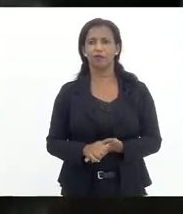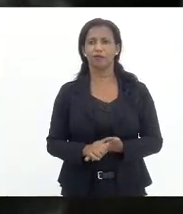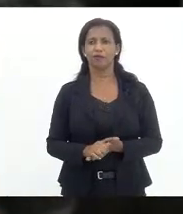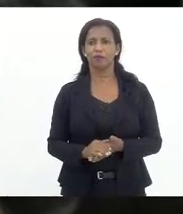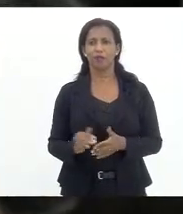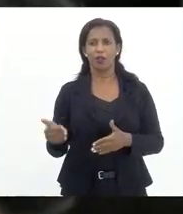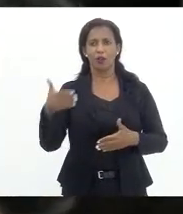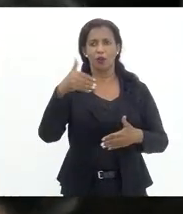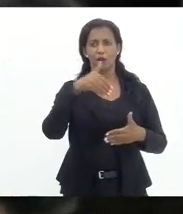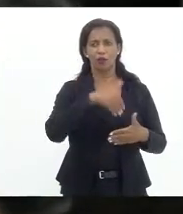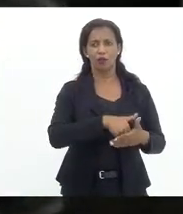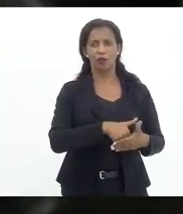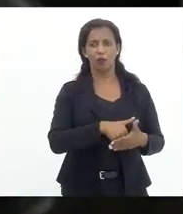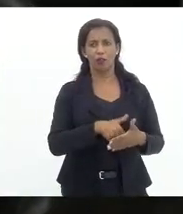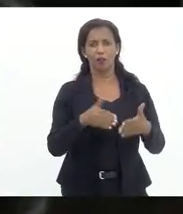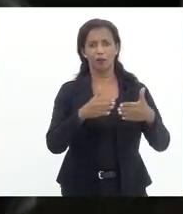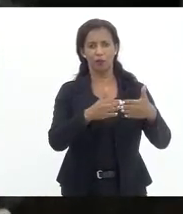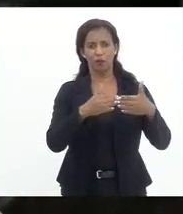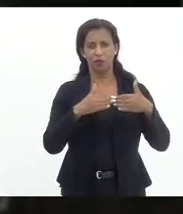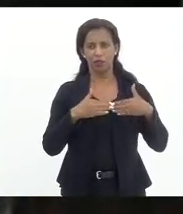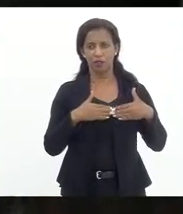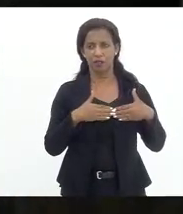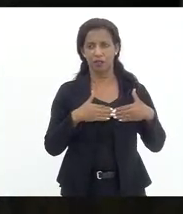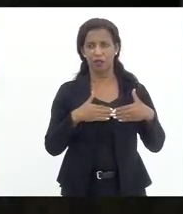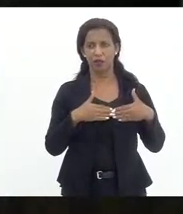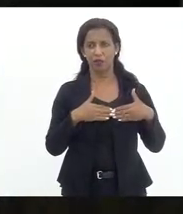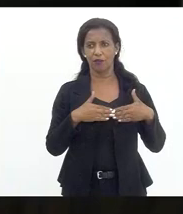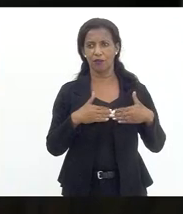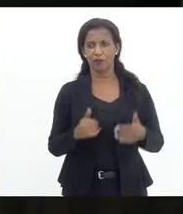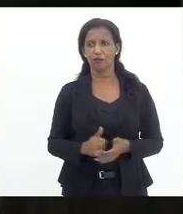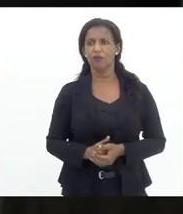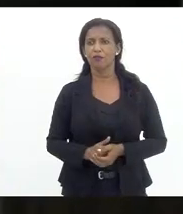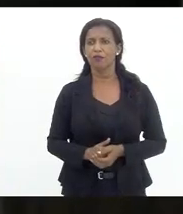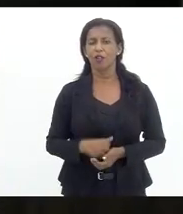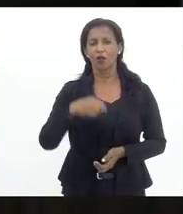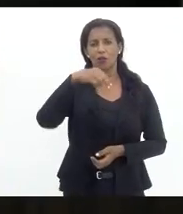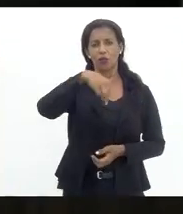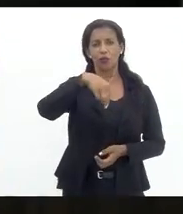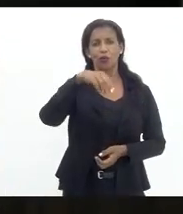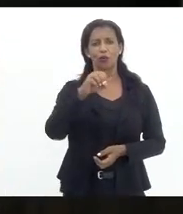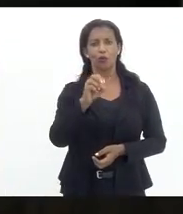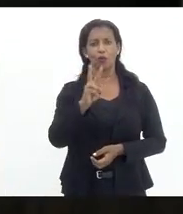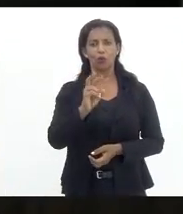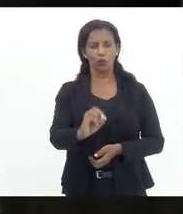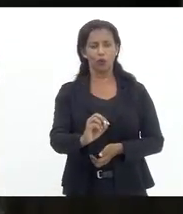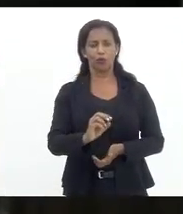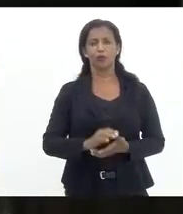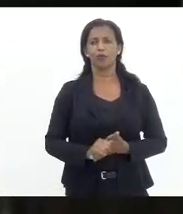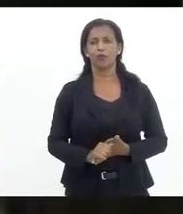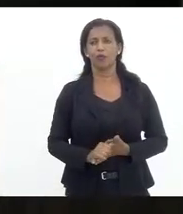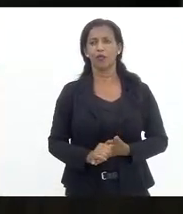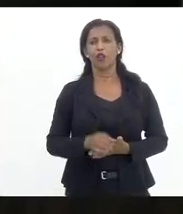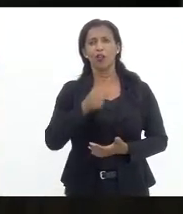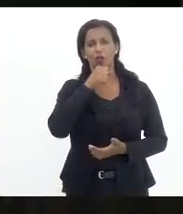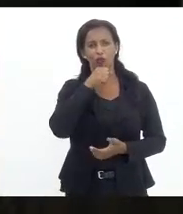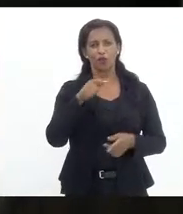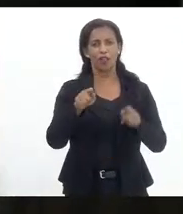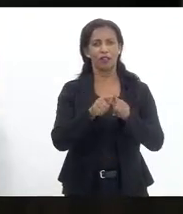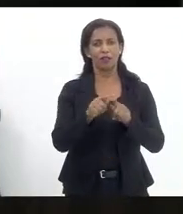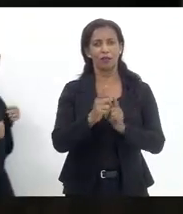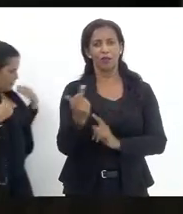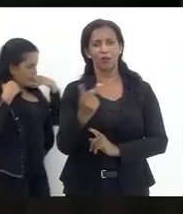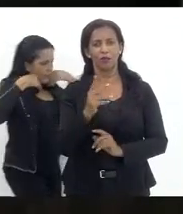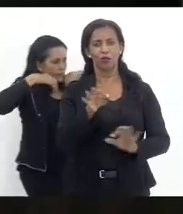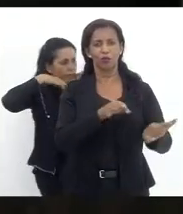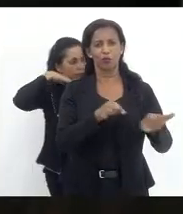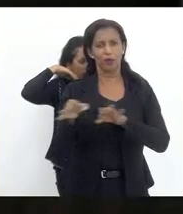promulgação com voto pela abstenção do novo e do velho também, nos dois